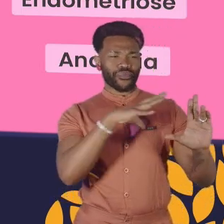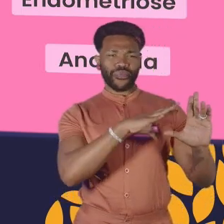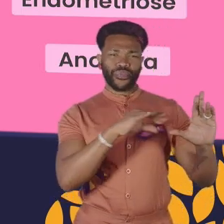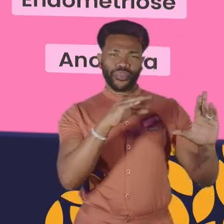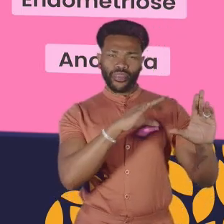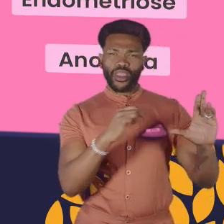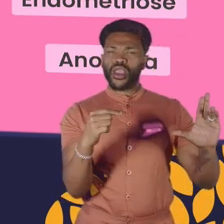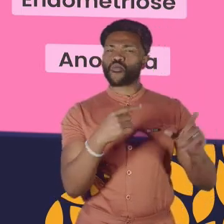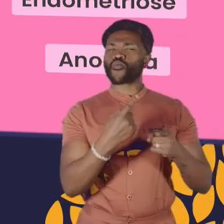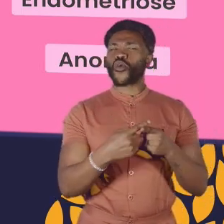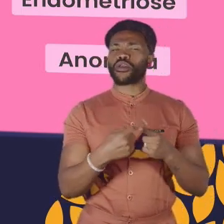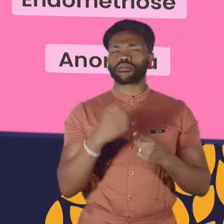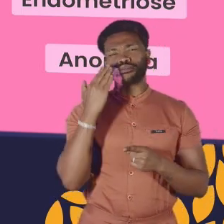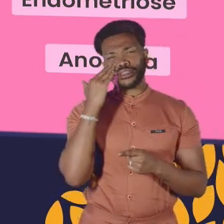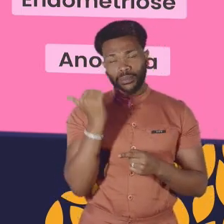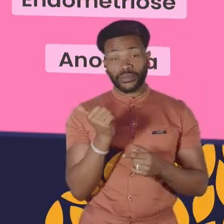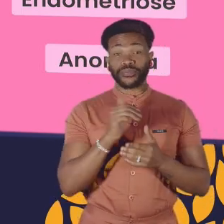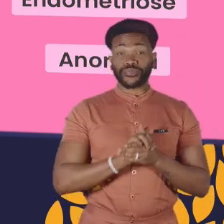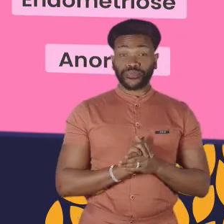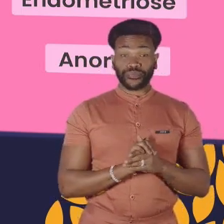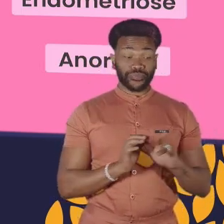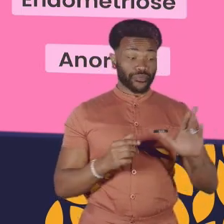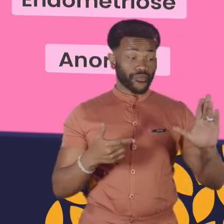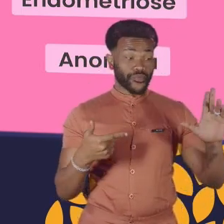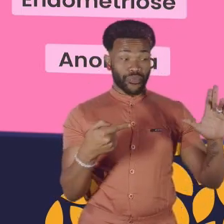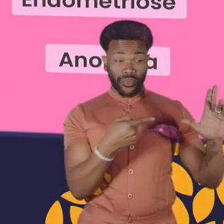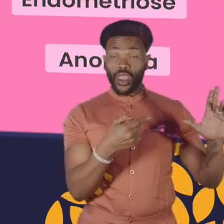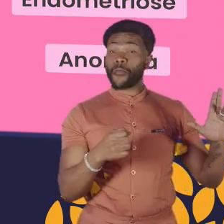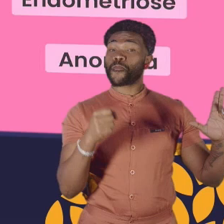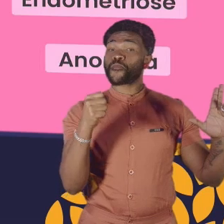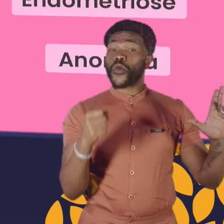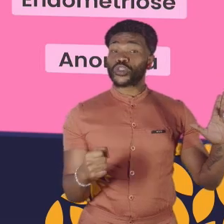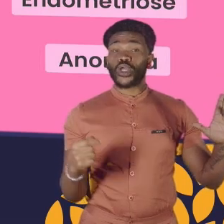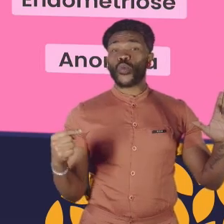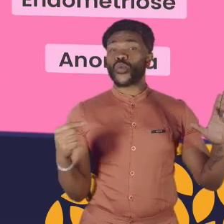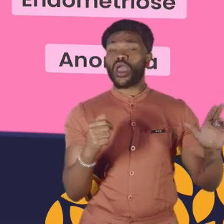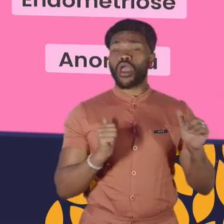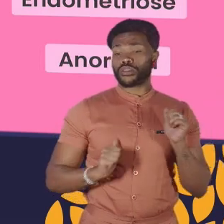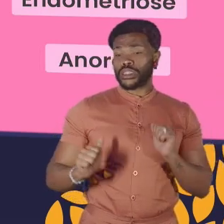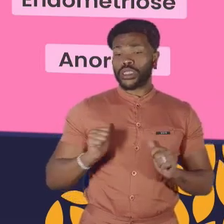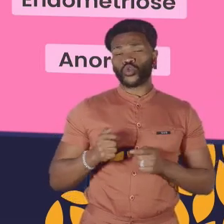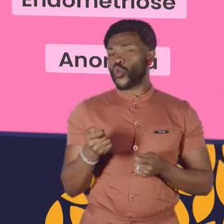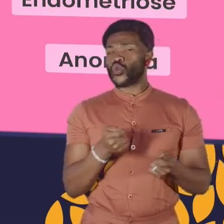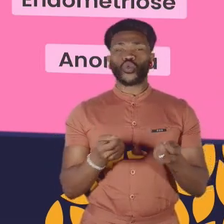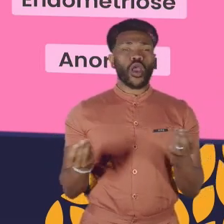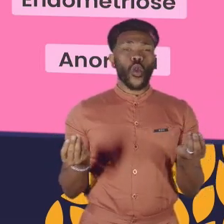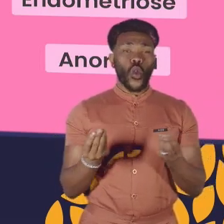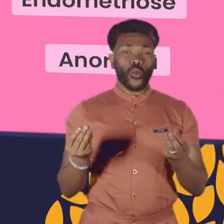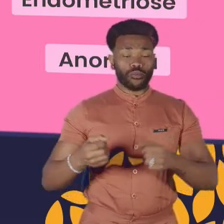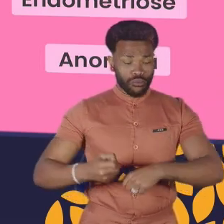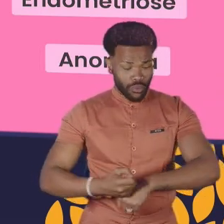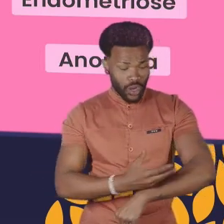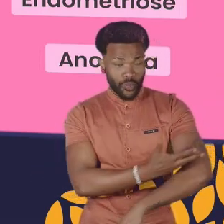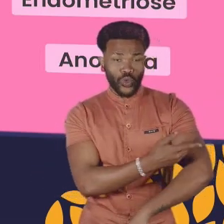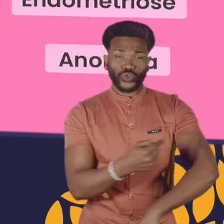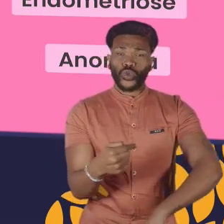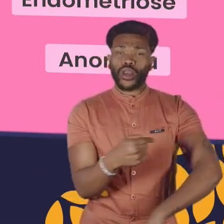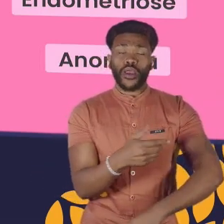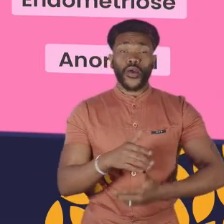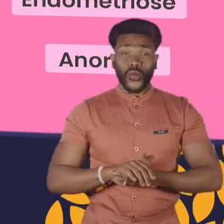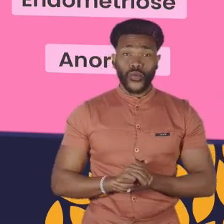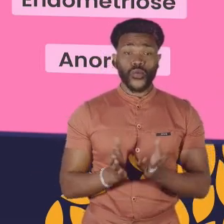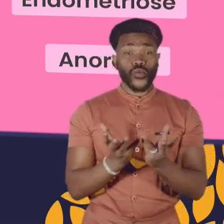quê. Como que a cannabis tem um poder de atuar na ansiedade, na questão emocional,